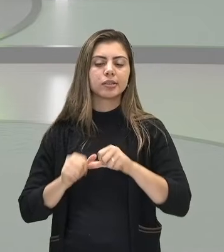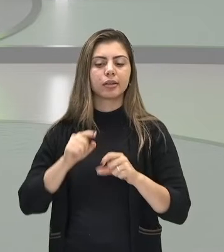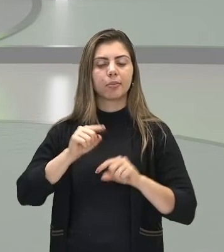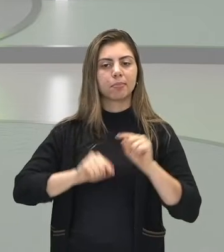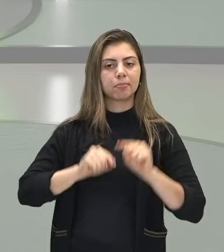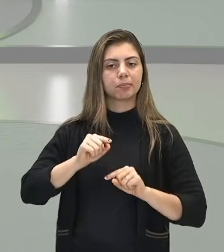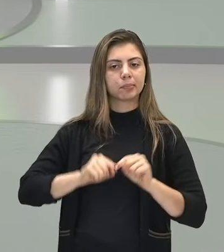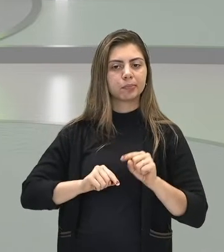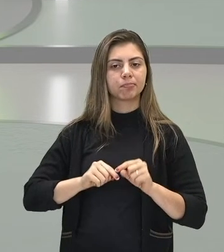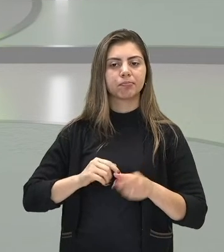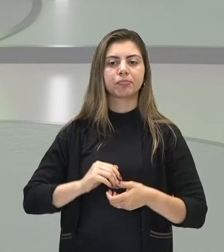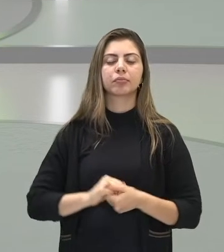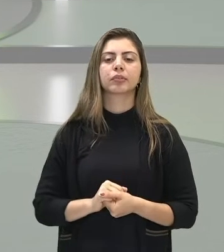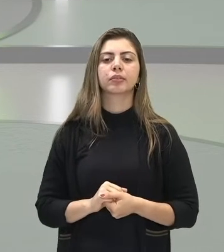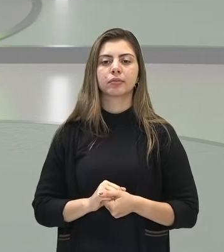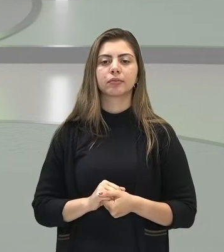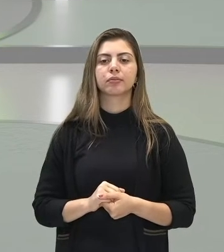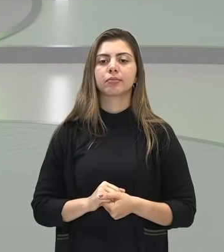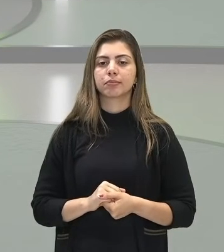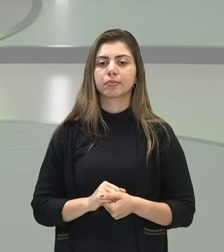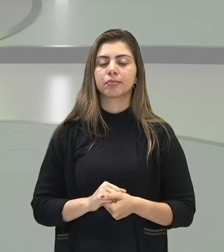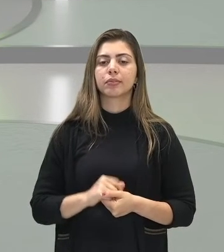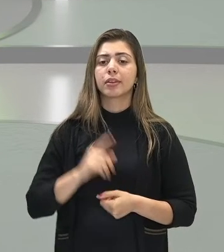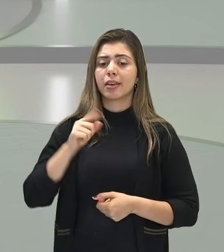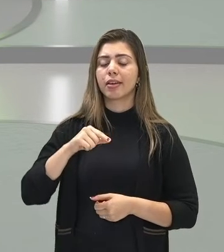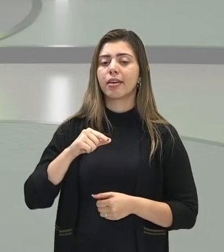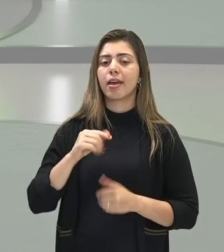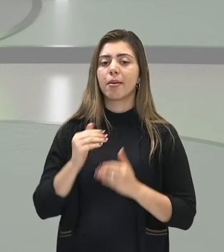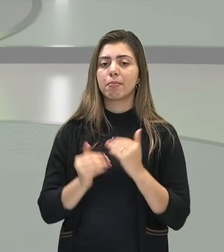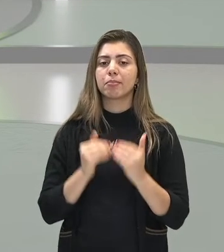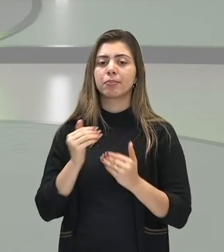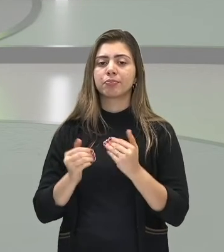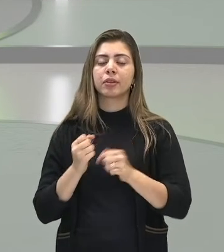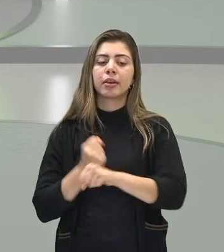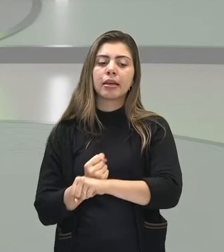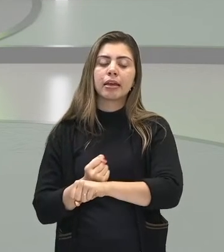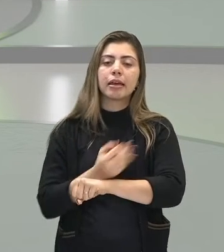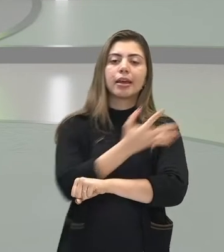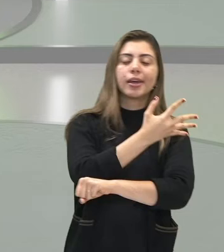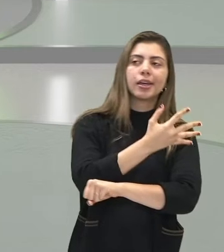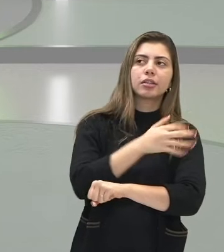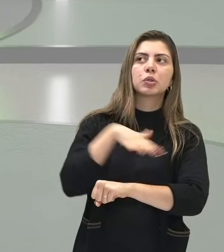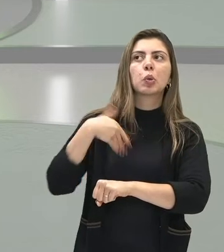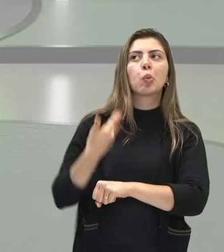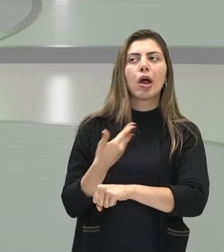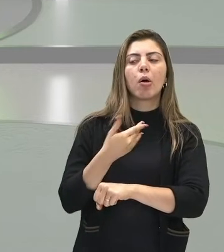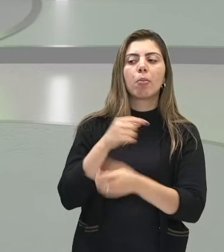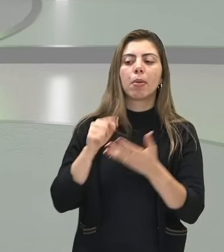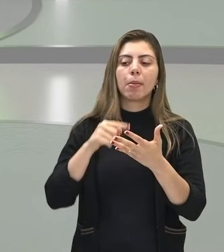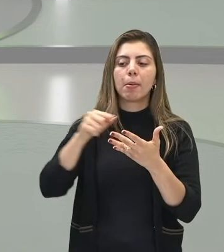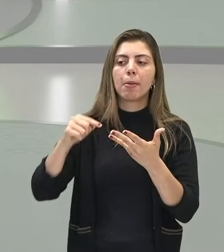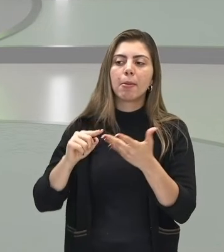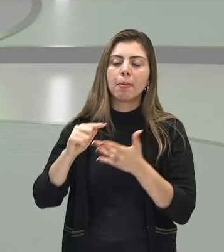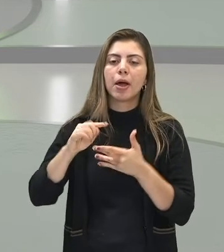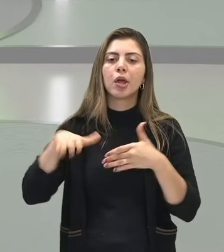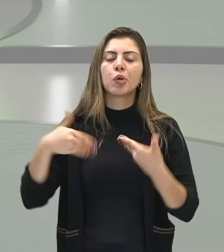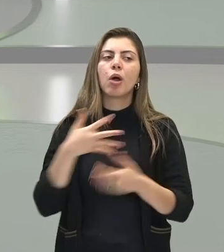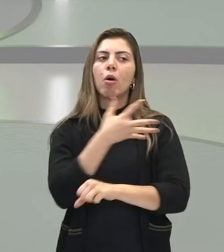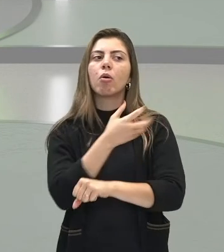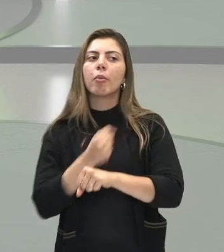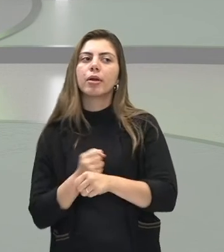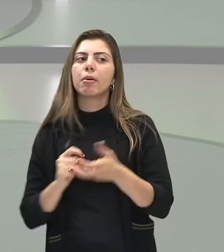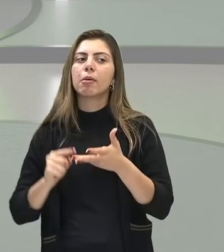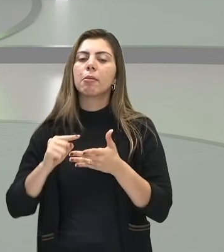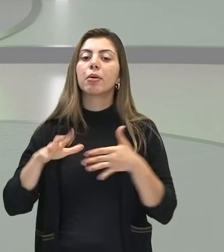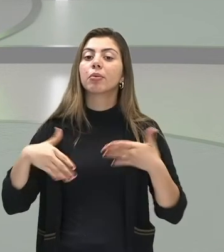matéria que são processos exotérmicos? E quais são os endotérmicos? É isso que eu quero falar para vocês, tá